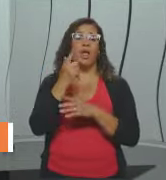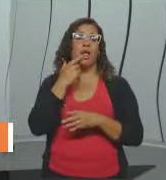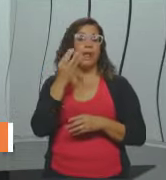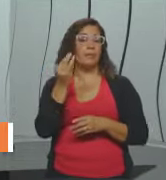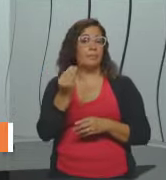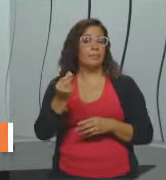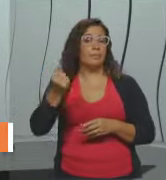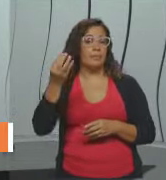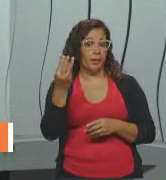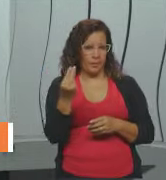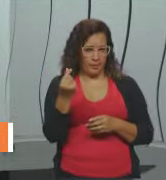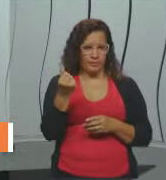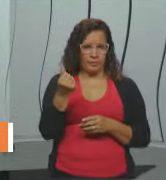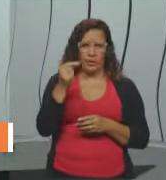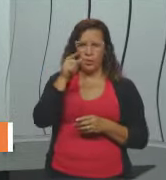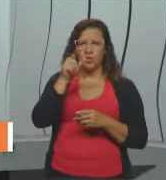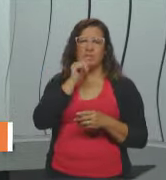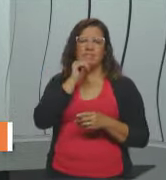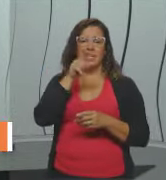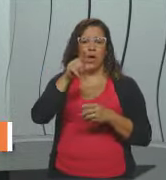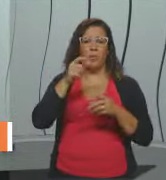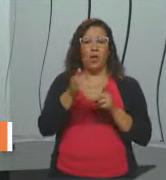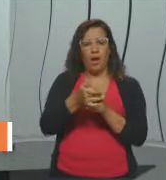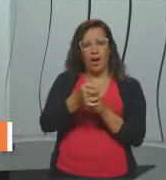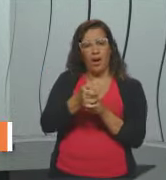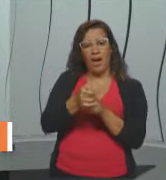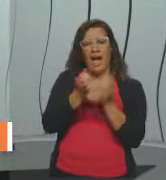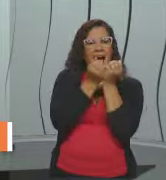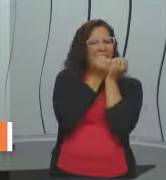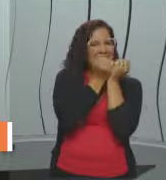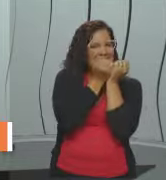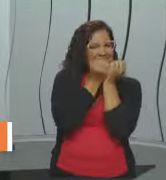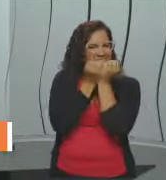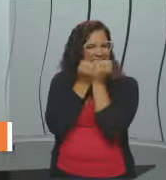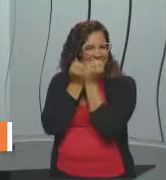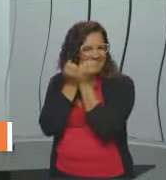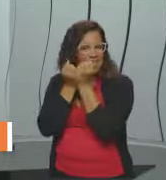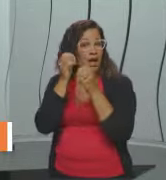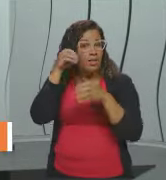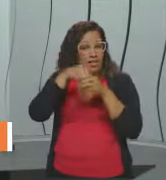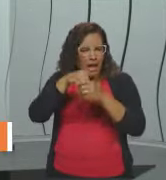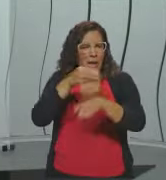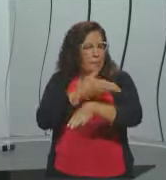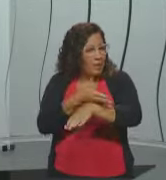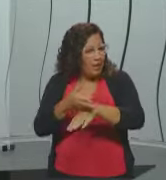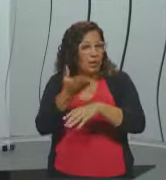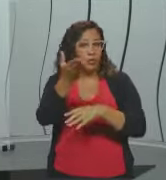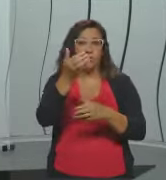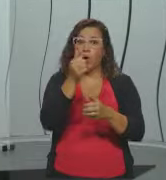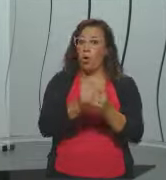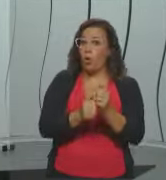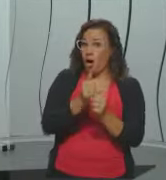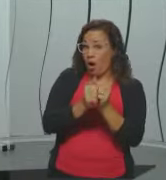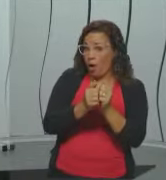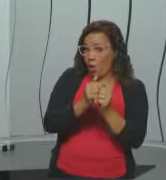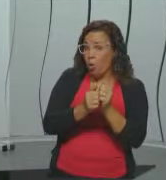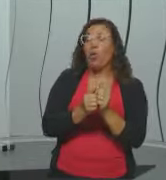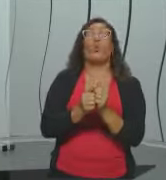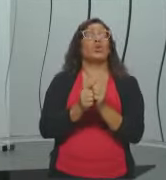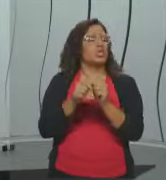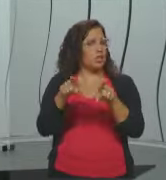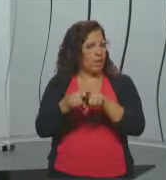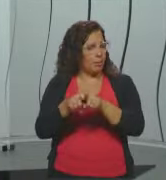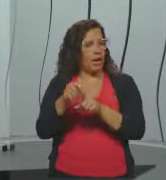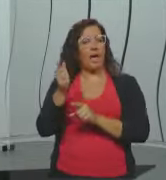amilase. Quando você mastiga um milho, aquela massinha branca dentro do milho é amido. O arroz, a maior parte do arroz é composta